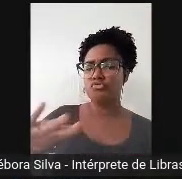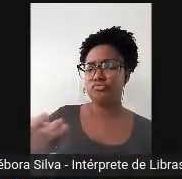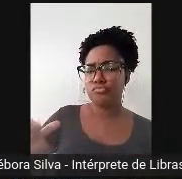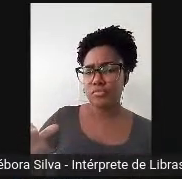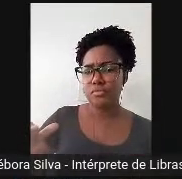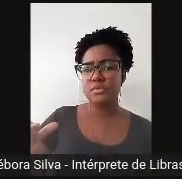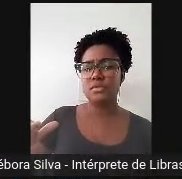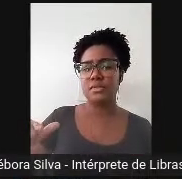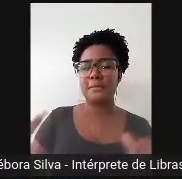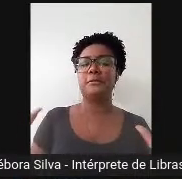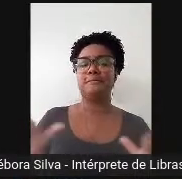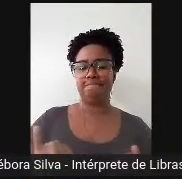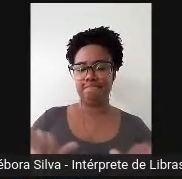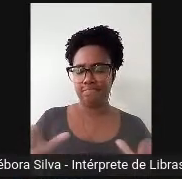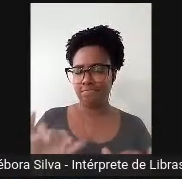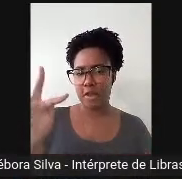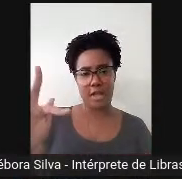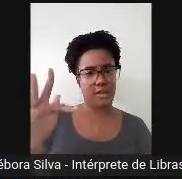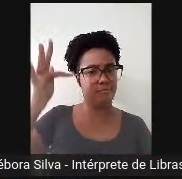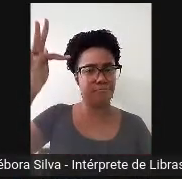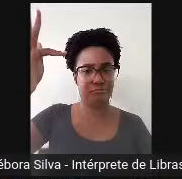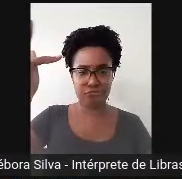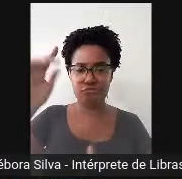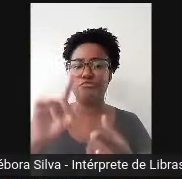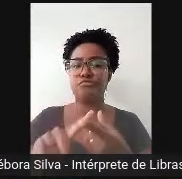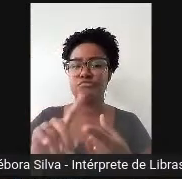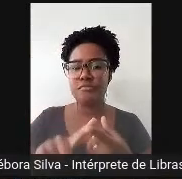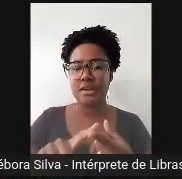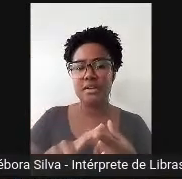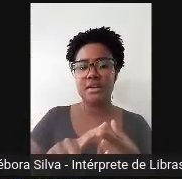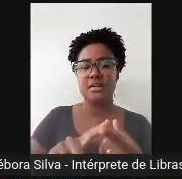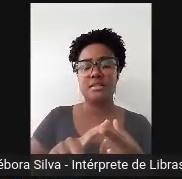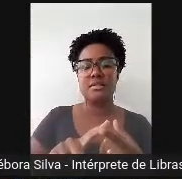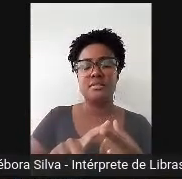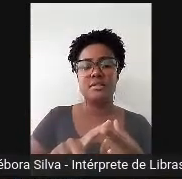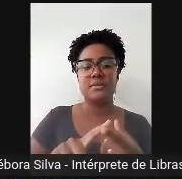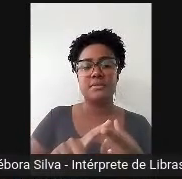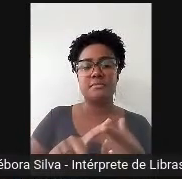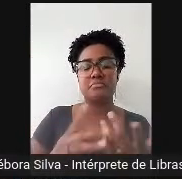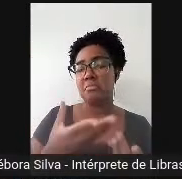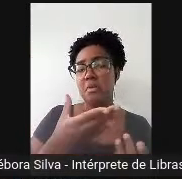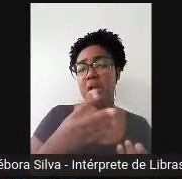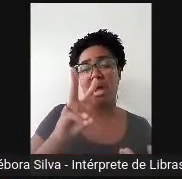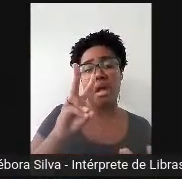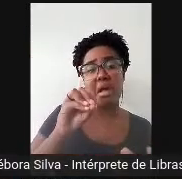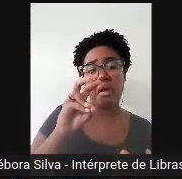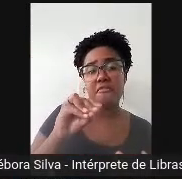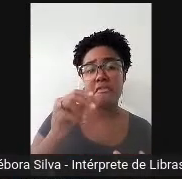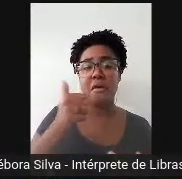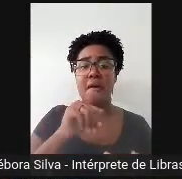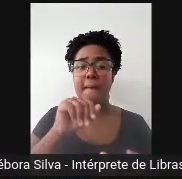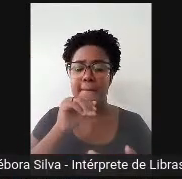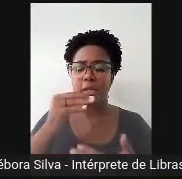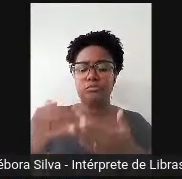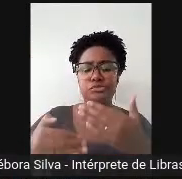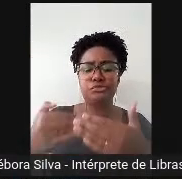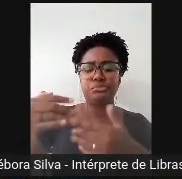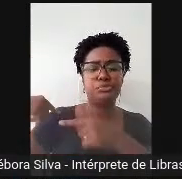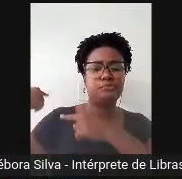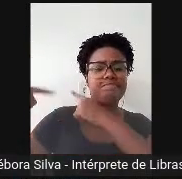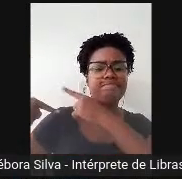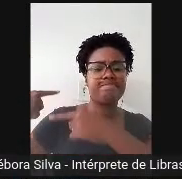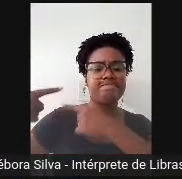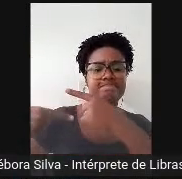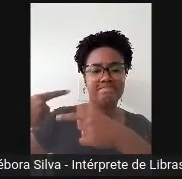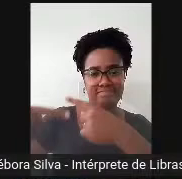sofrer consequências da desnutrição da avó, da mãe, de geração atrás de geração.